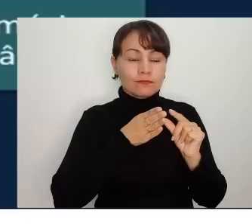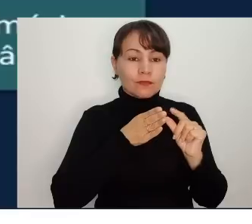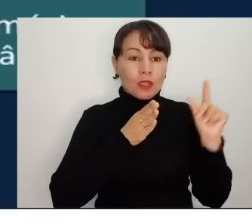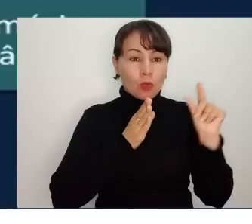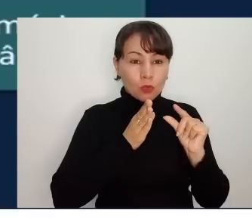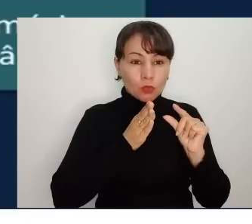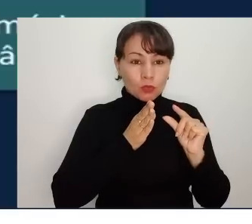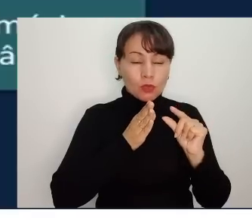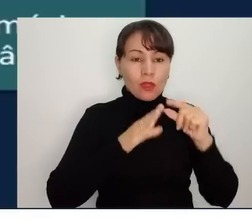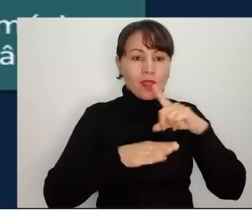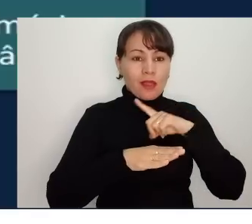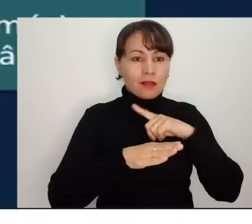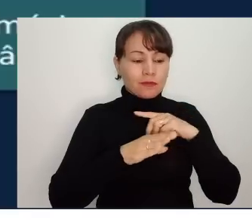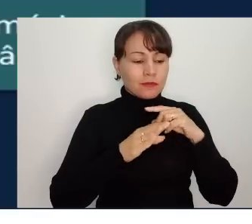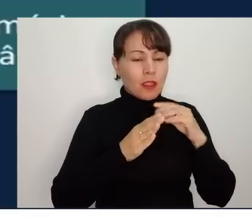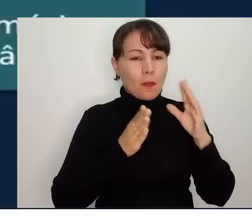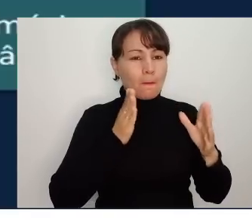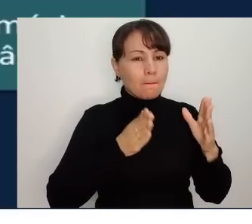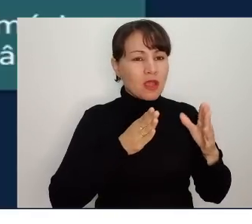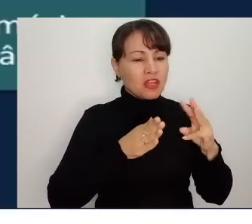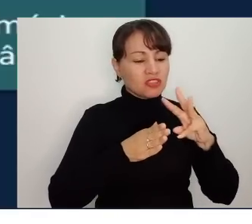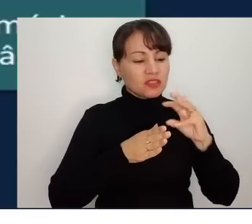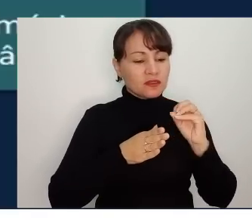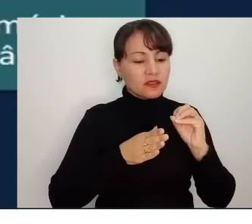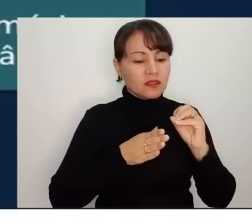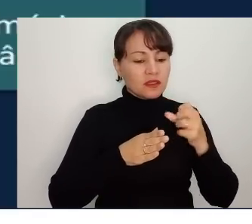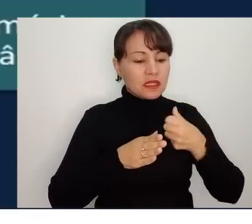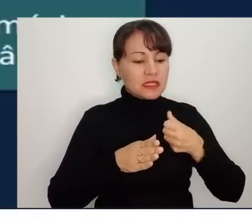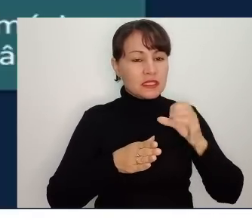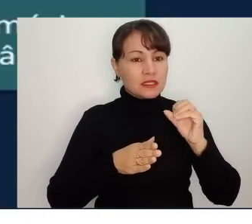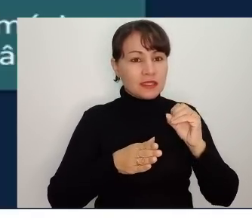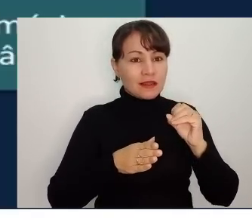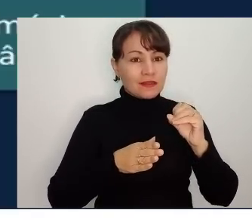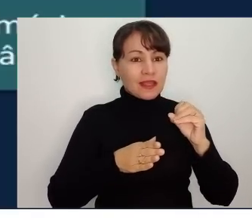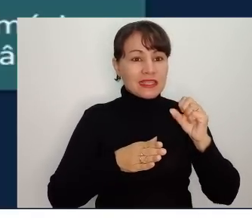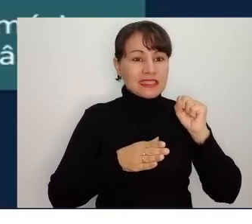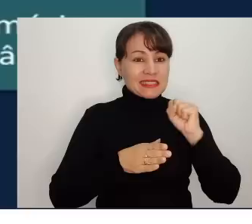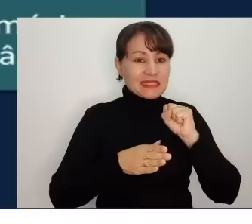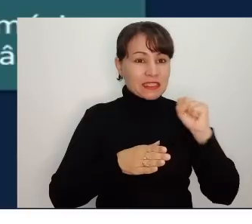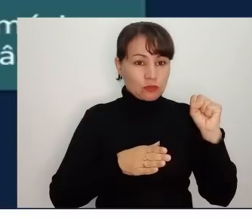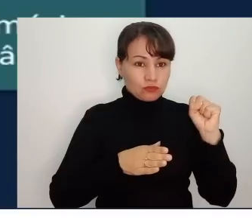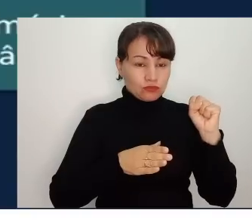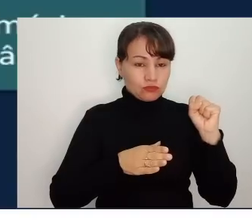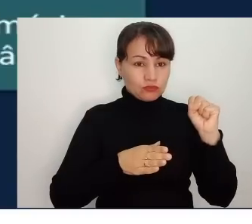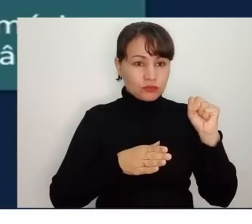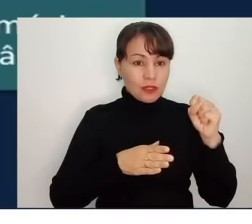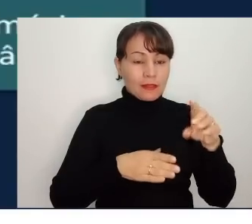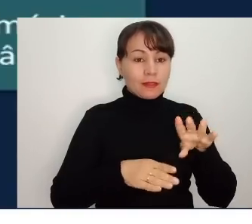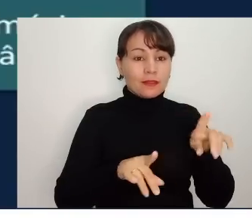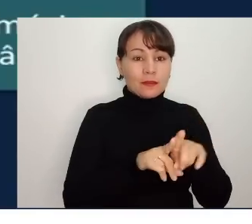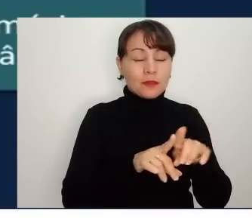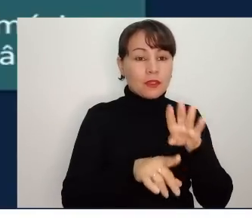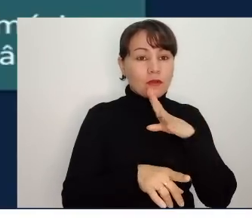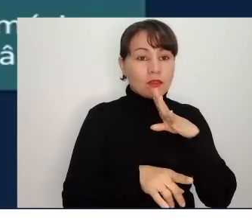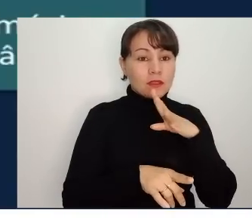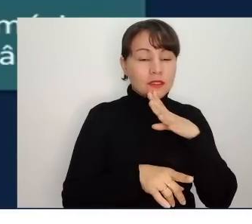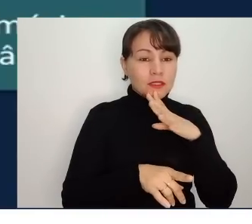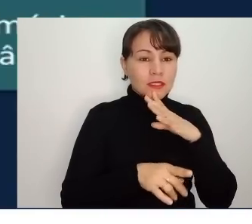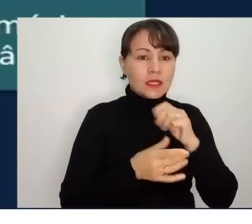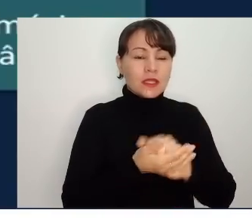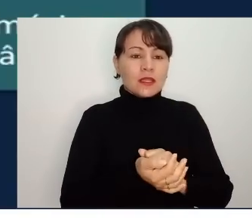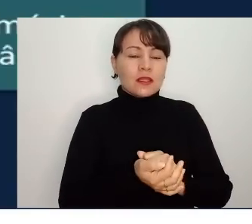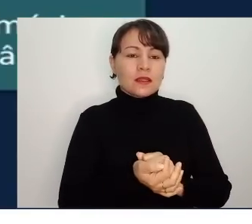curto prazo, ela tem uma duração de 30 a 60 segundos. Também conhecida como